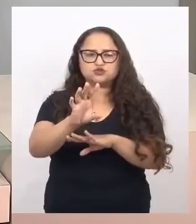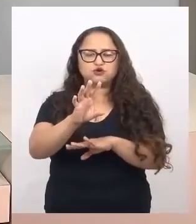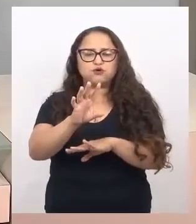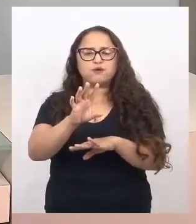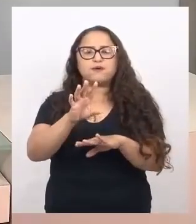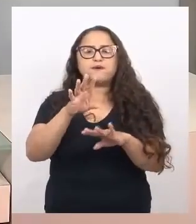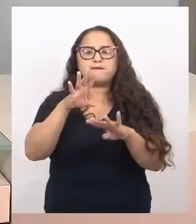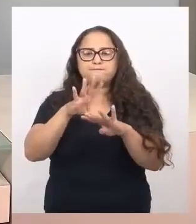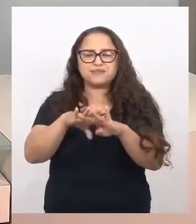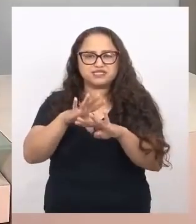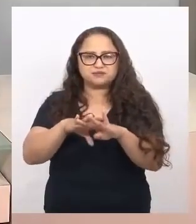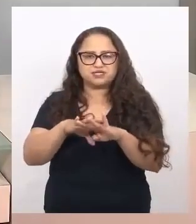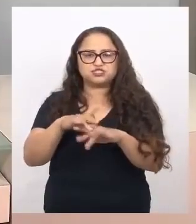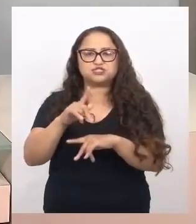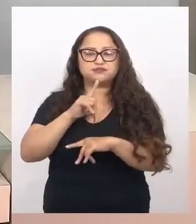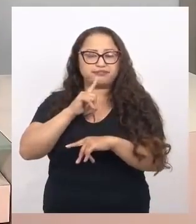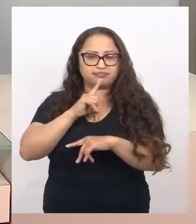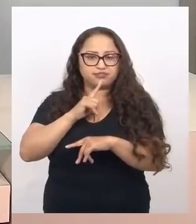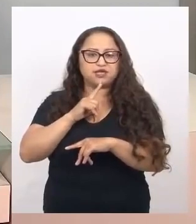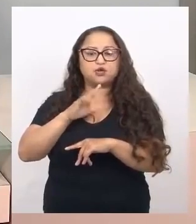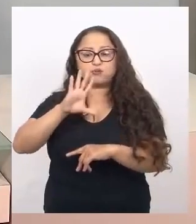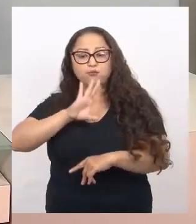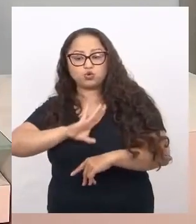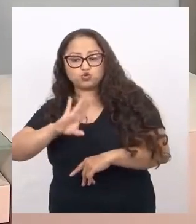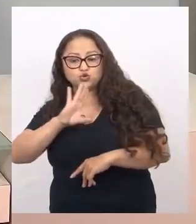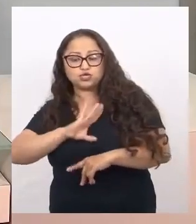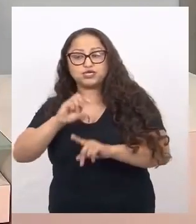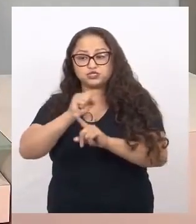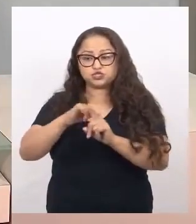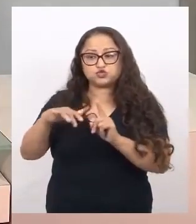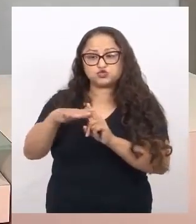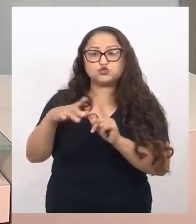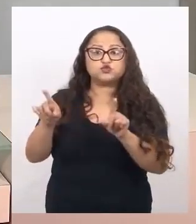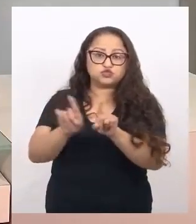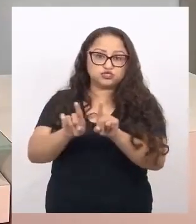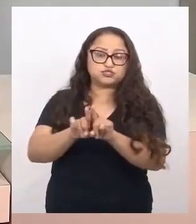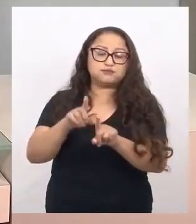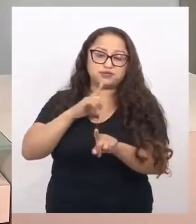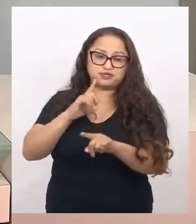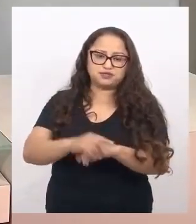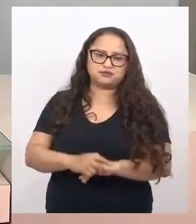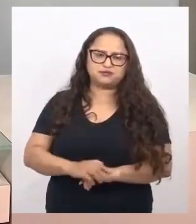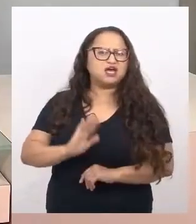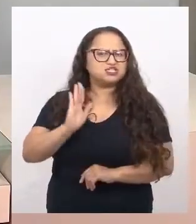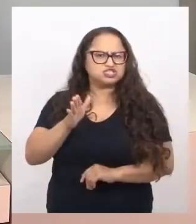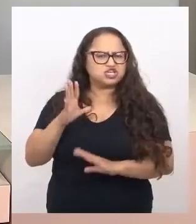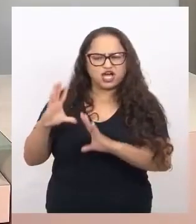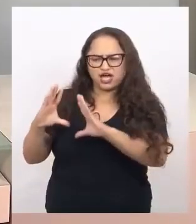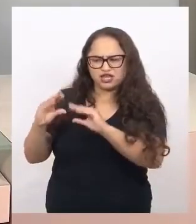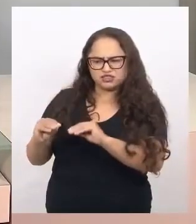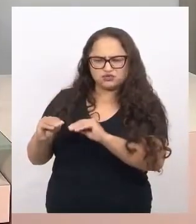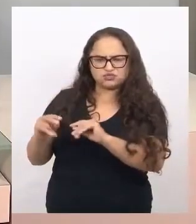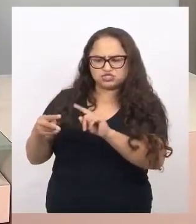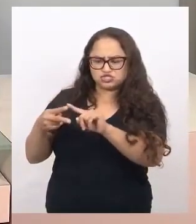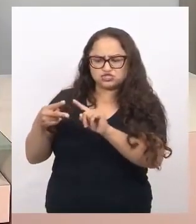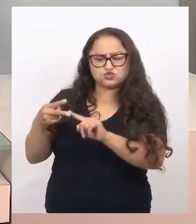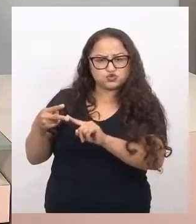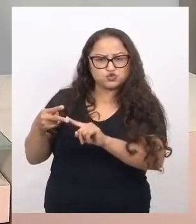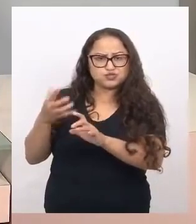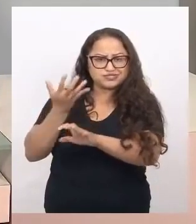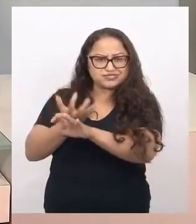e sociologia, né, Caetano? Que estão também na expansão. No diurno, a gente tem 2 disciplinas que